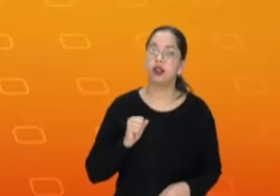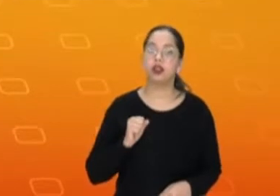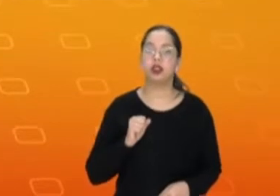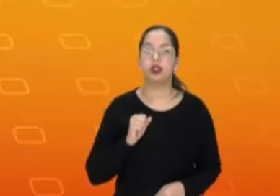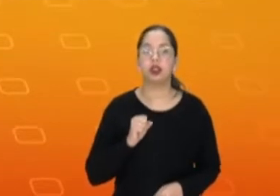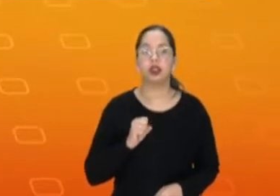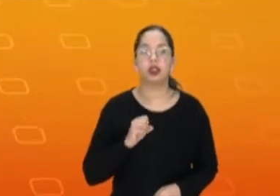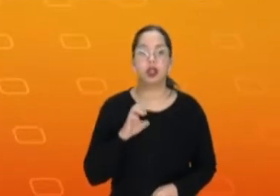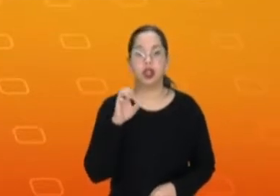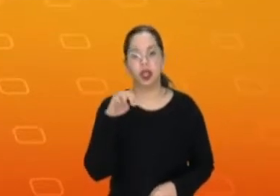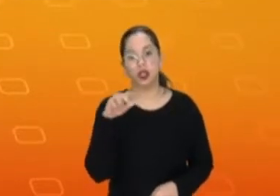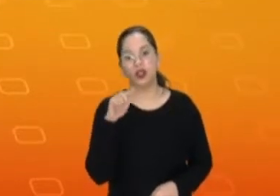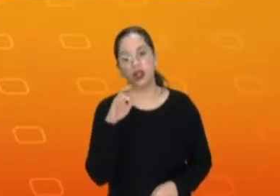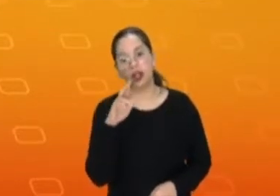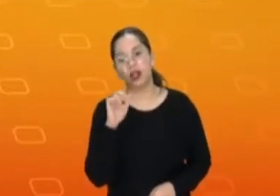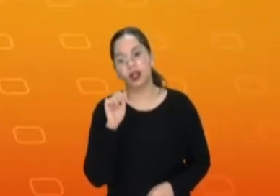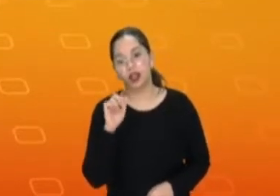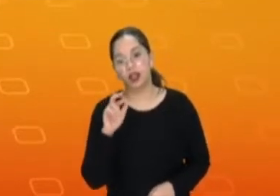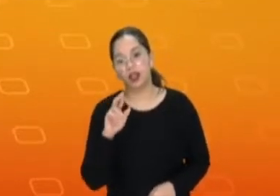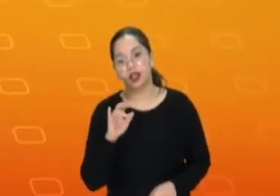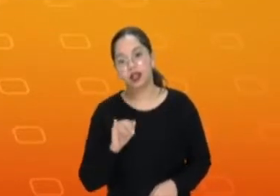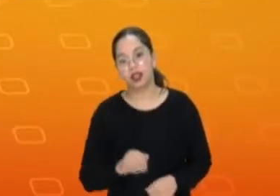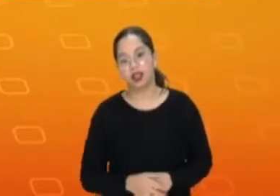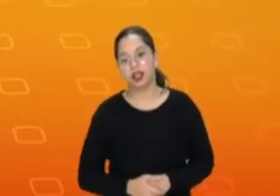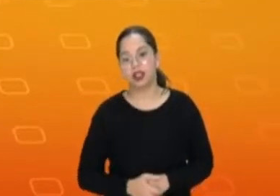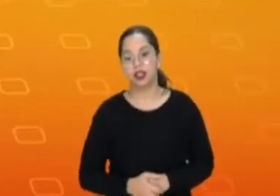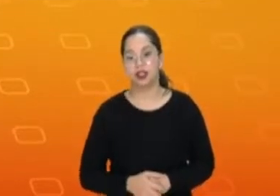ensinar programação para ele, né?